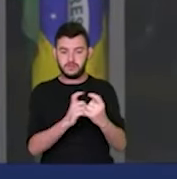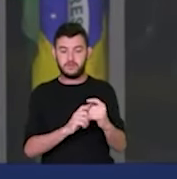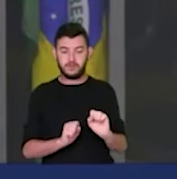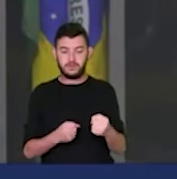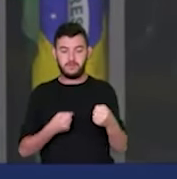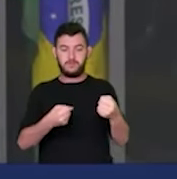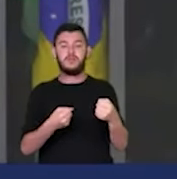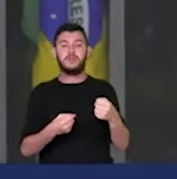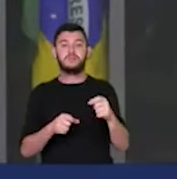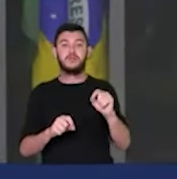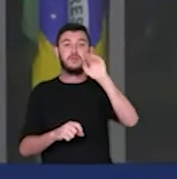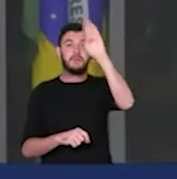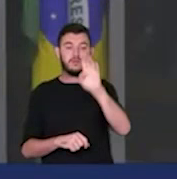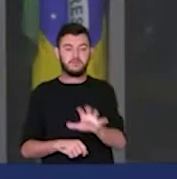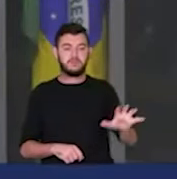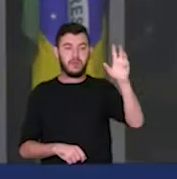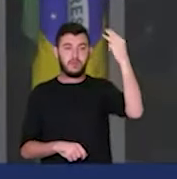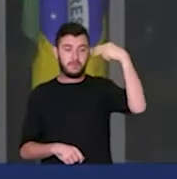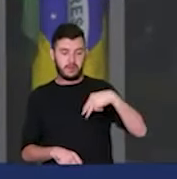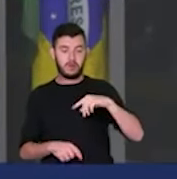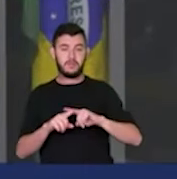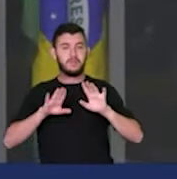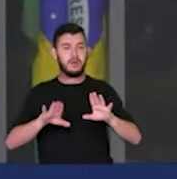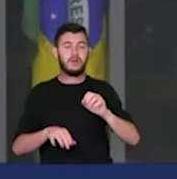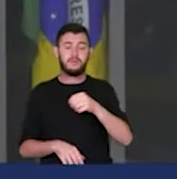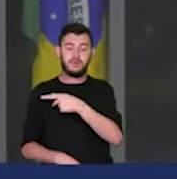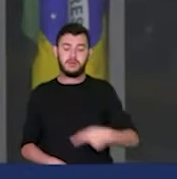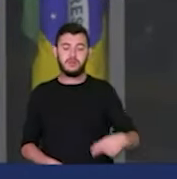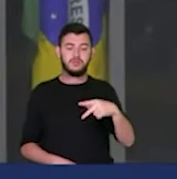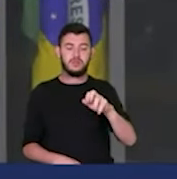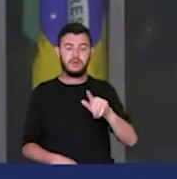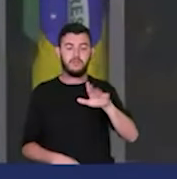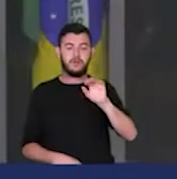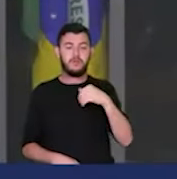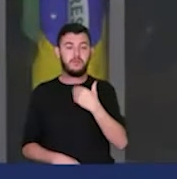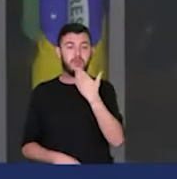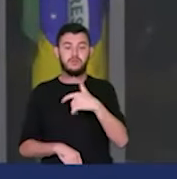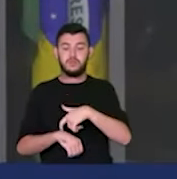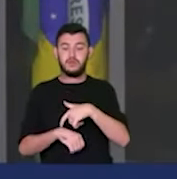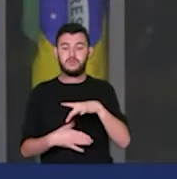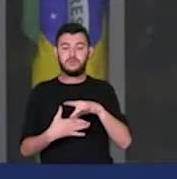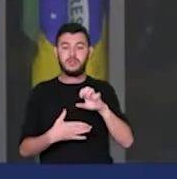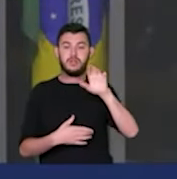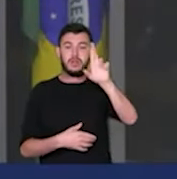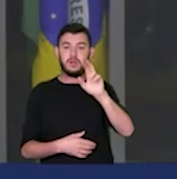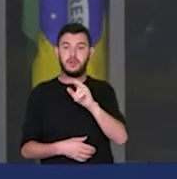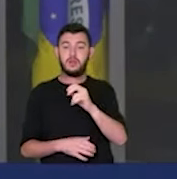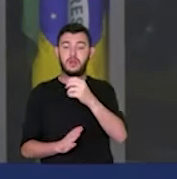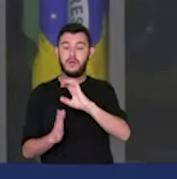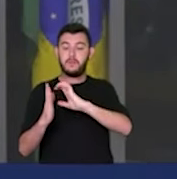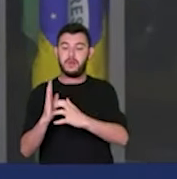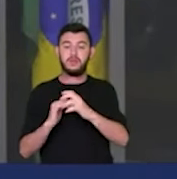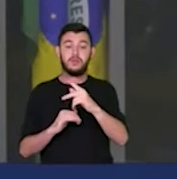muito bem o Estado do Maranhão. Presidente Paulo Marinho, eu solicitei o tempo de liderança ao PL hoje